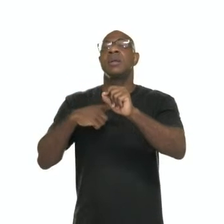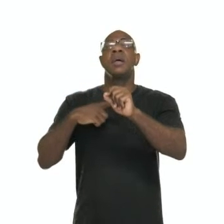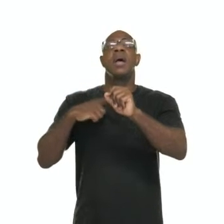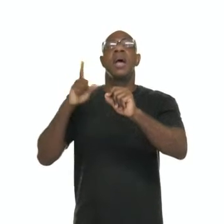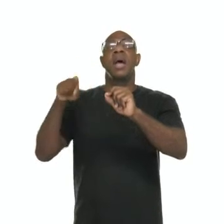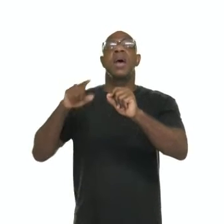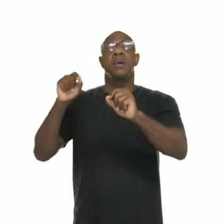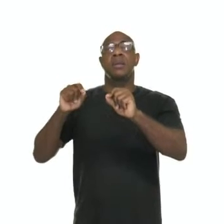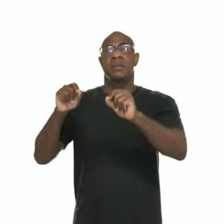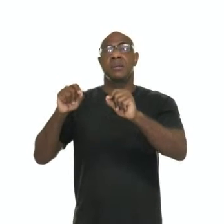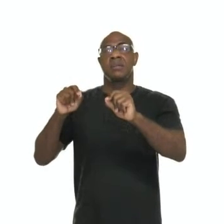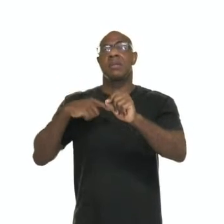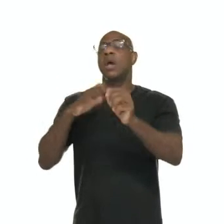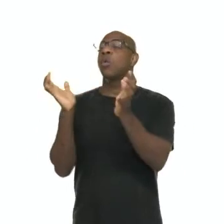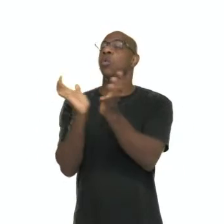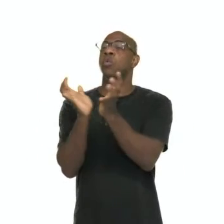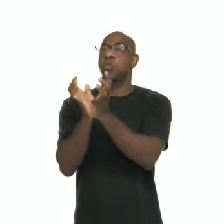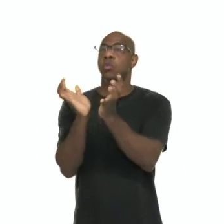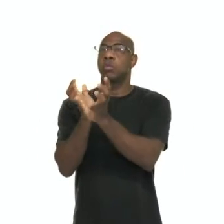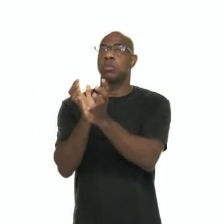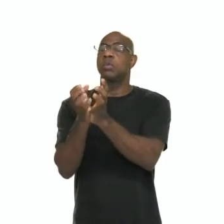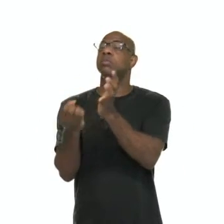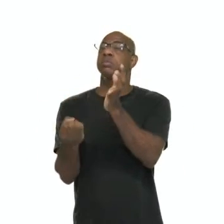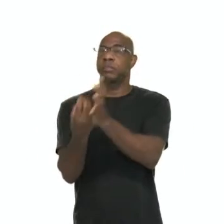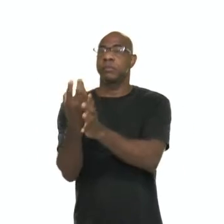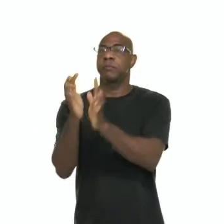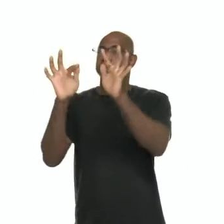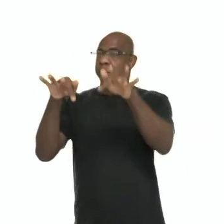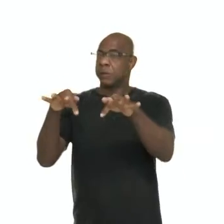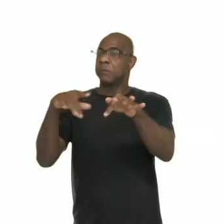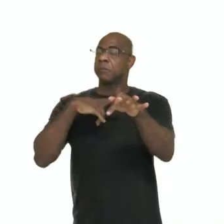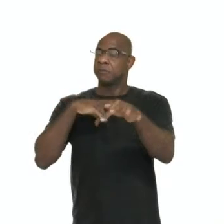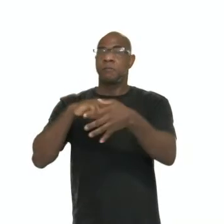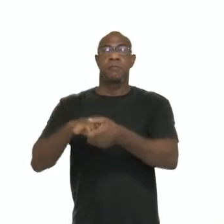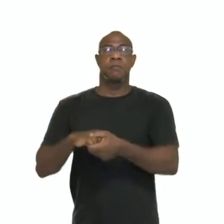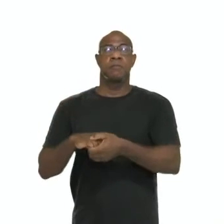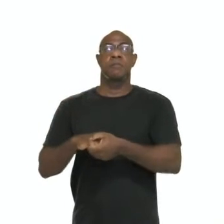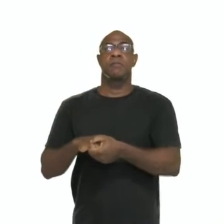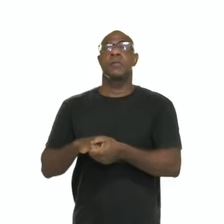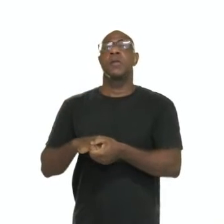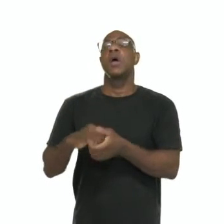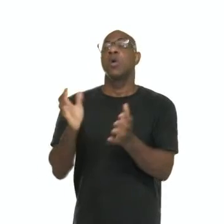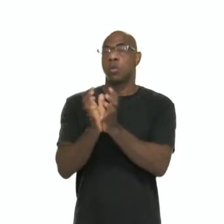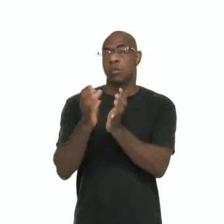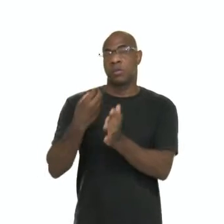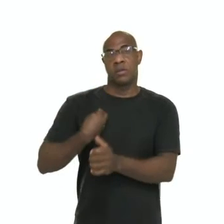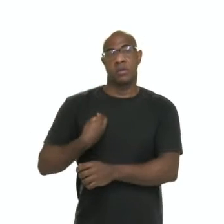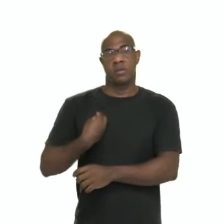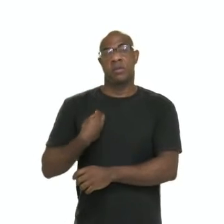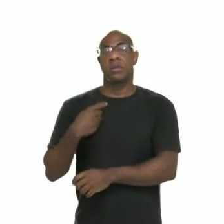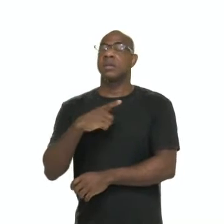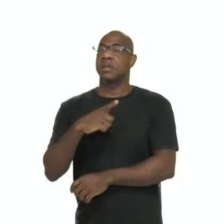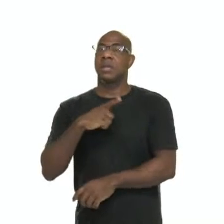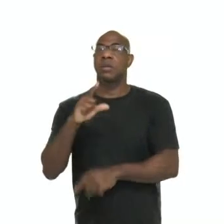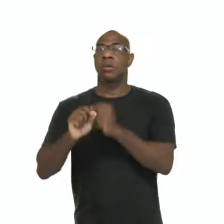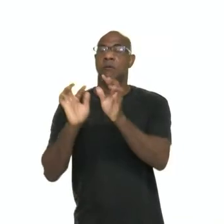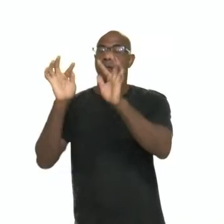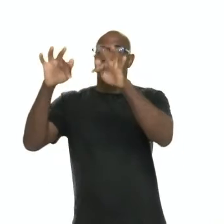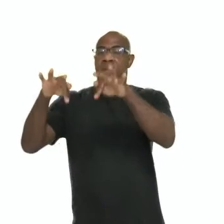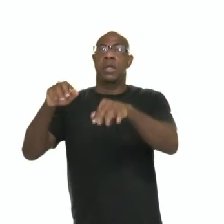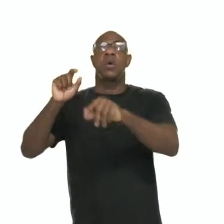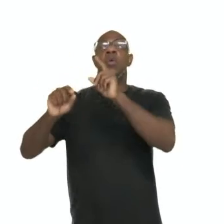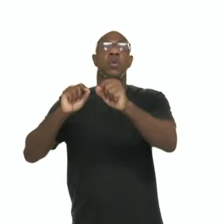um ou mais grupos terminais. Os grupos de seres vivos compõem os terminais